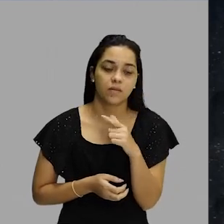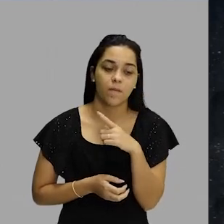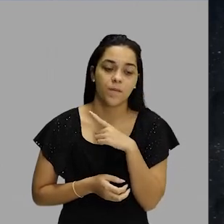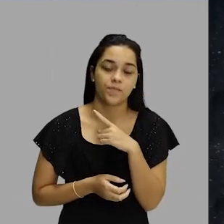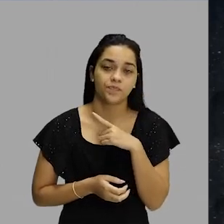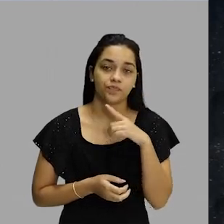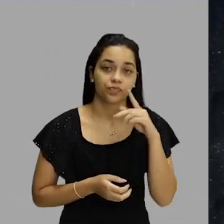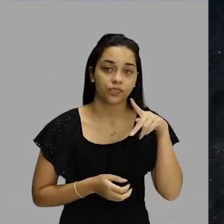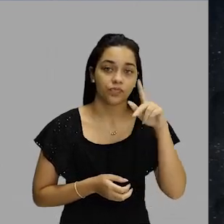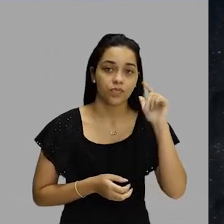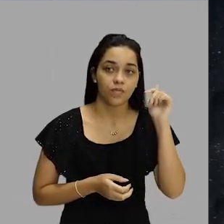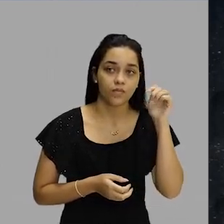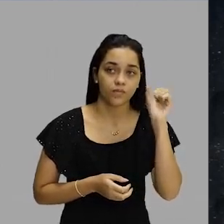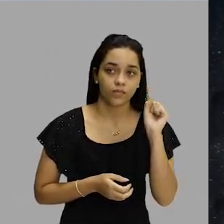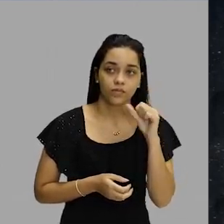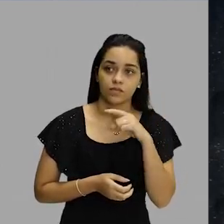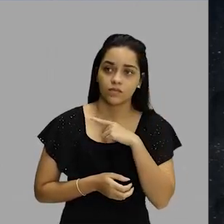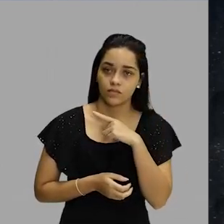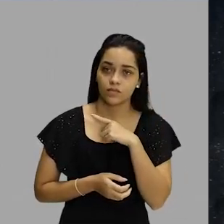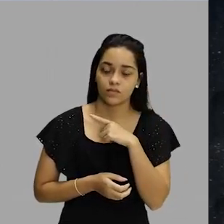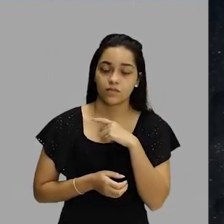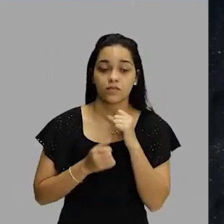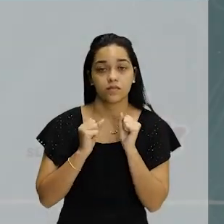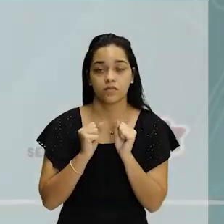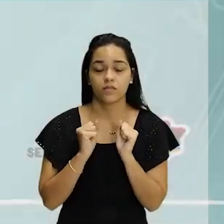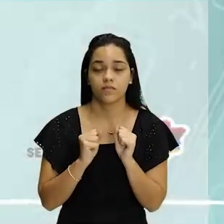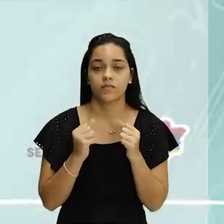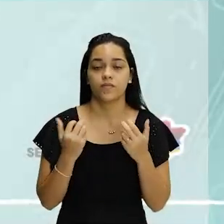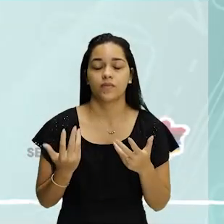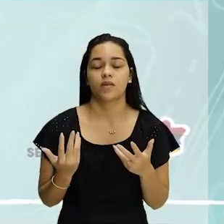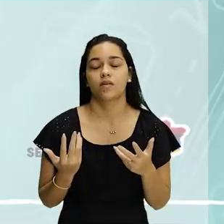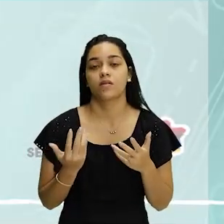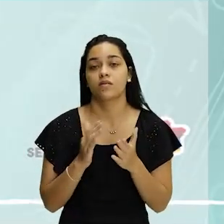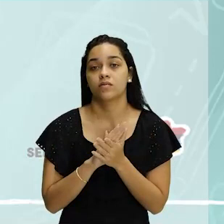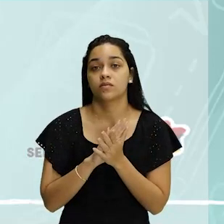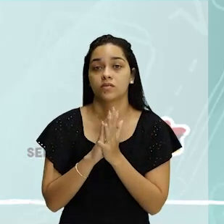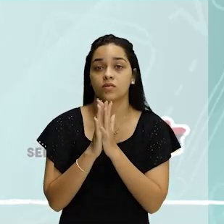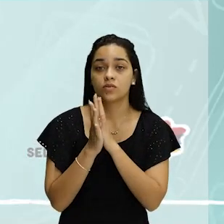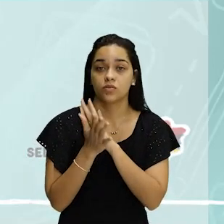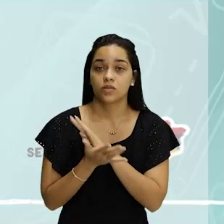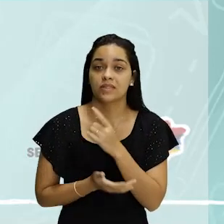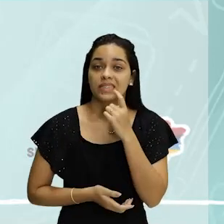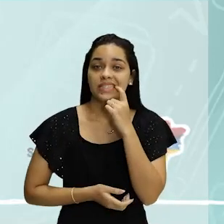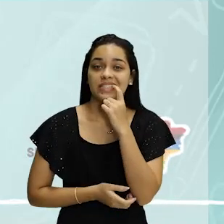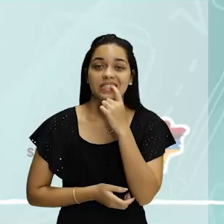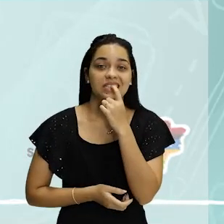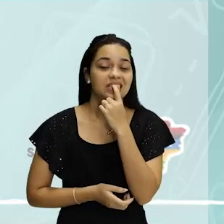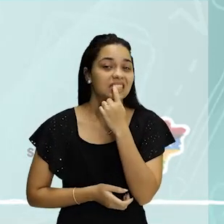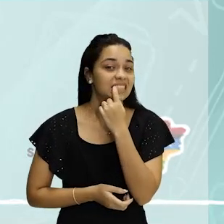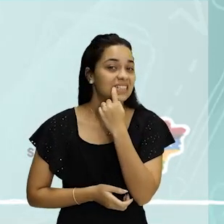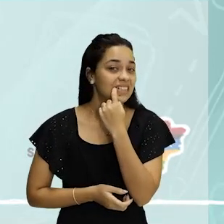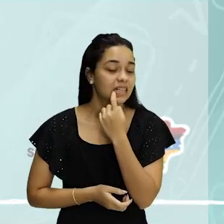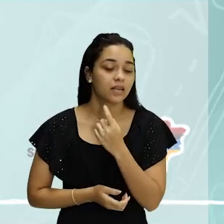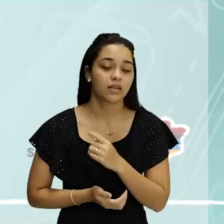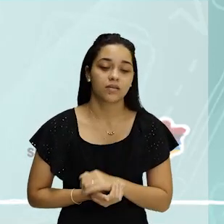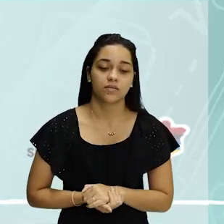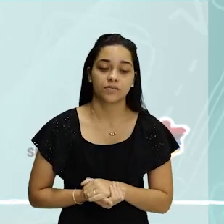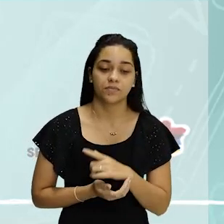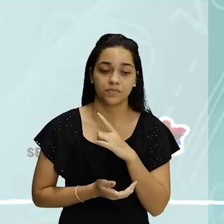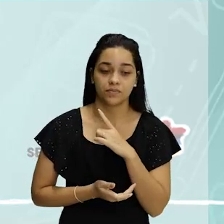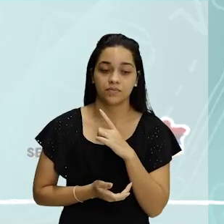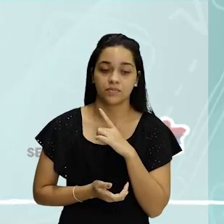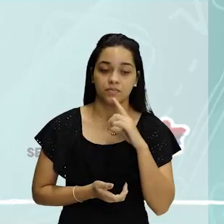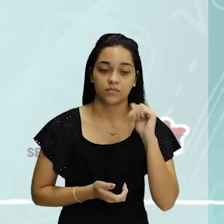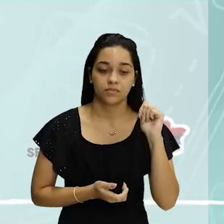placa bacteriana, né? Essa placa bacteriana ela pode ali acabar com os nossos dentes. A cárie é causada